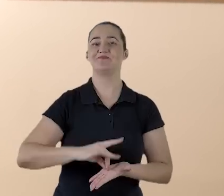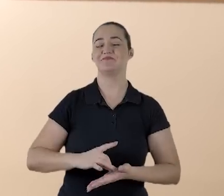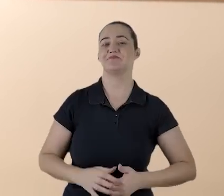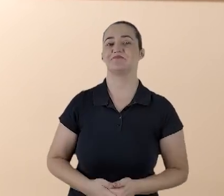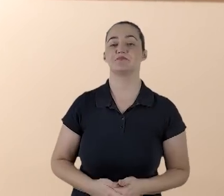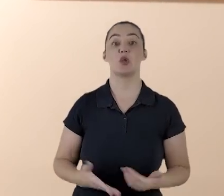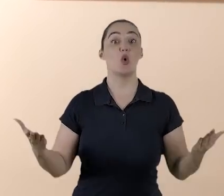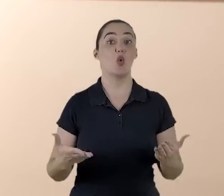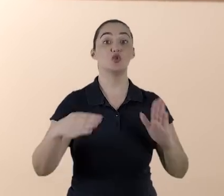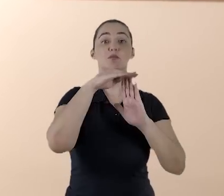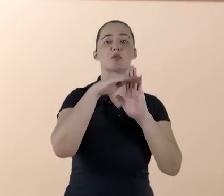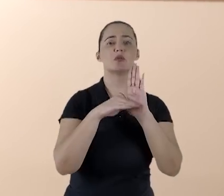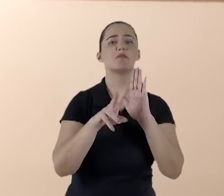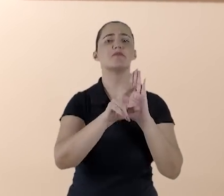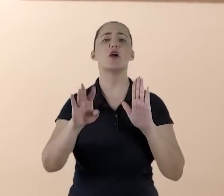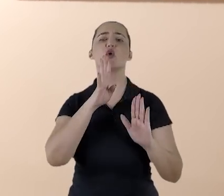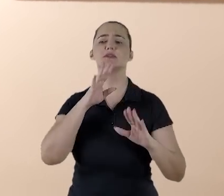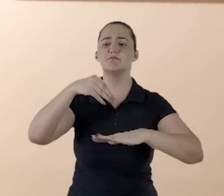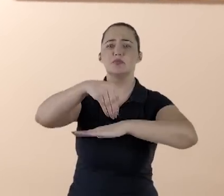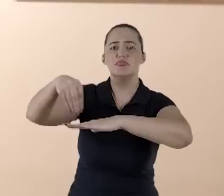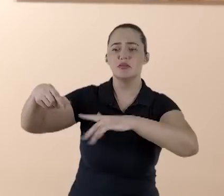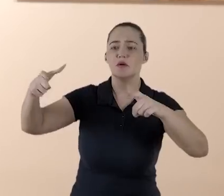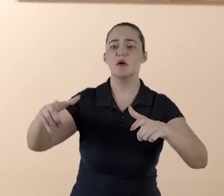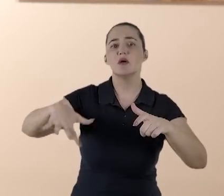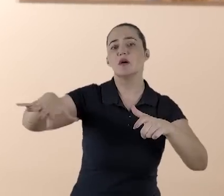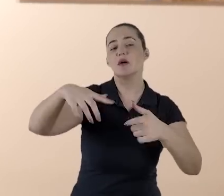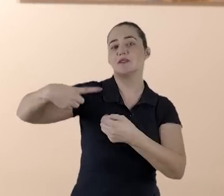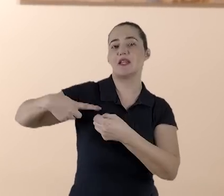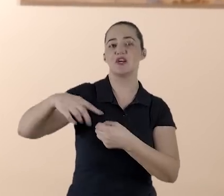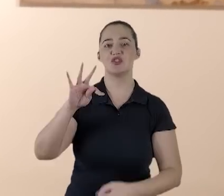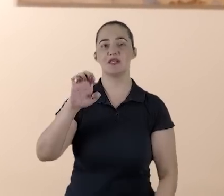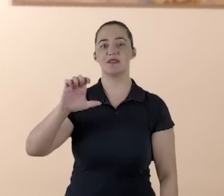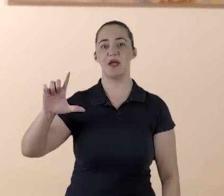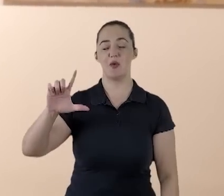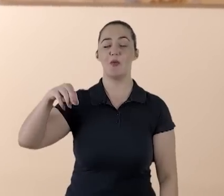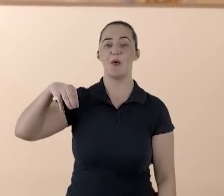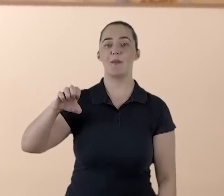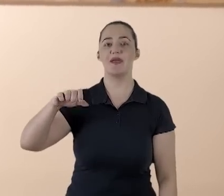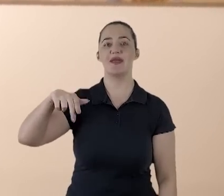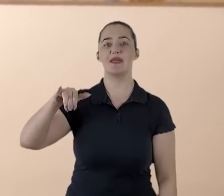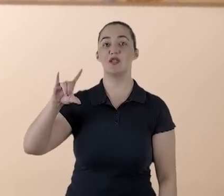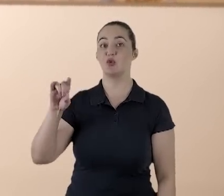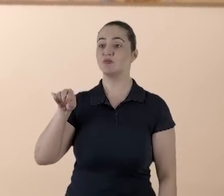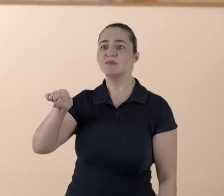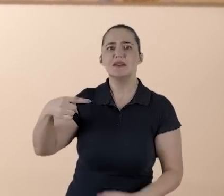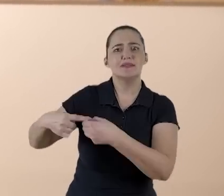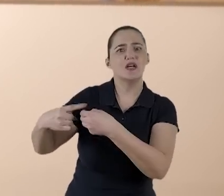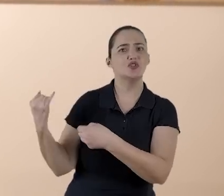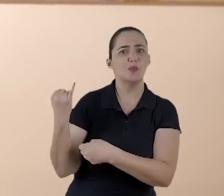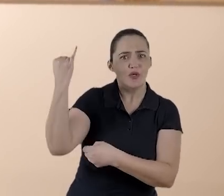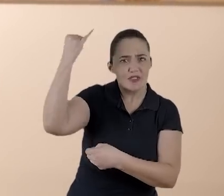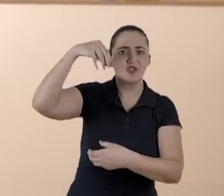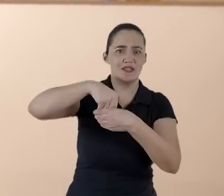de hoje vamos conhecer o sítio arqueológico de Tel Megido, uma cidade muito importante na história da Bíblia e também na